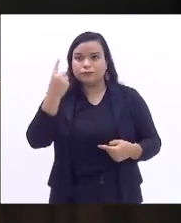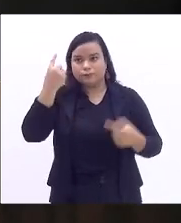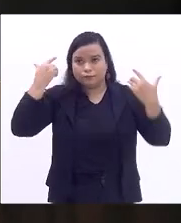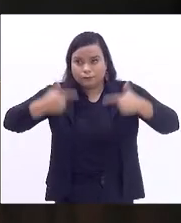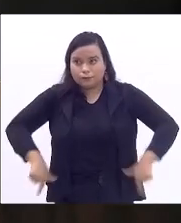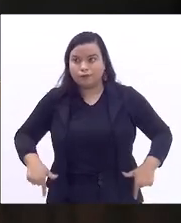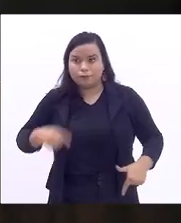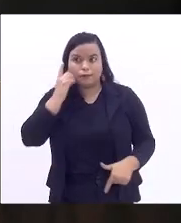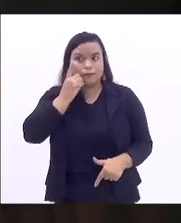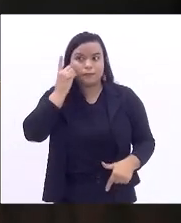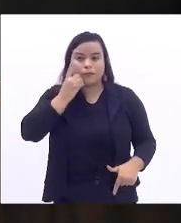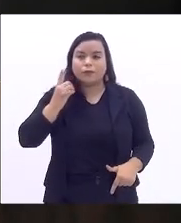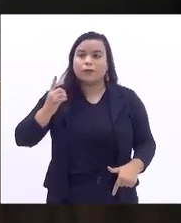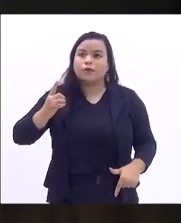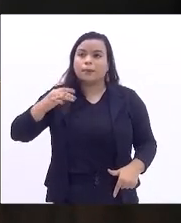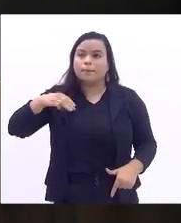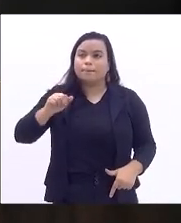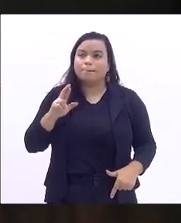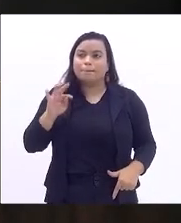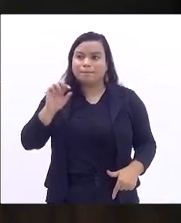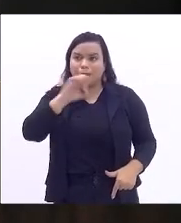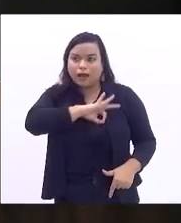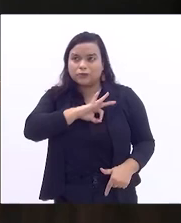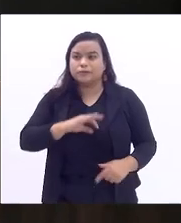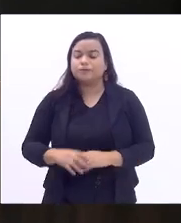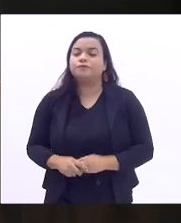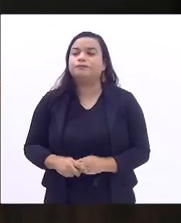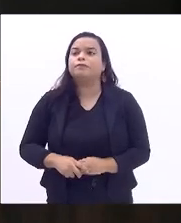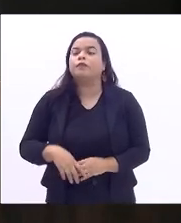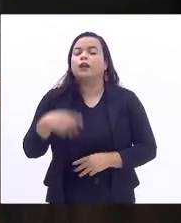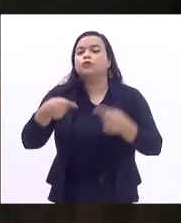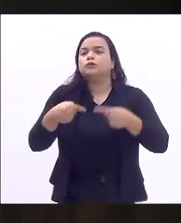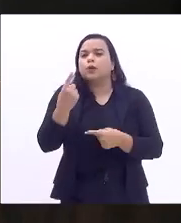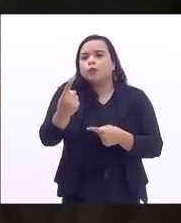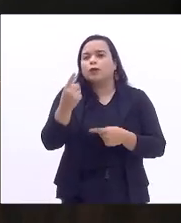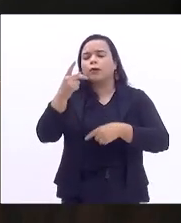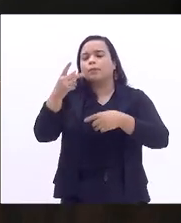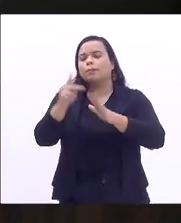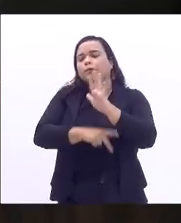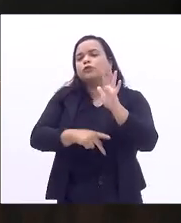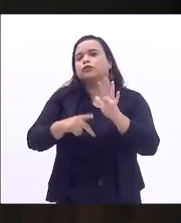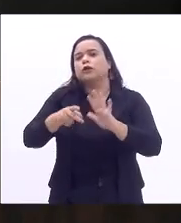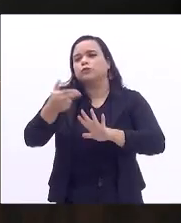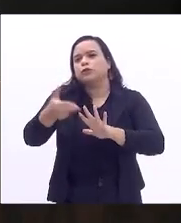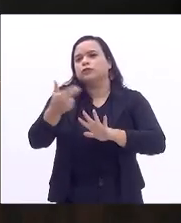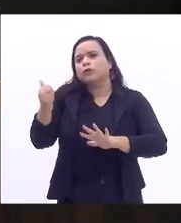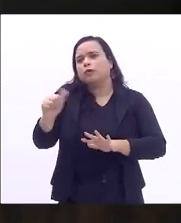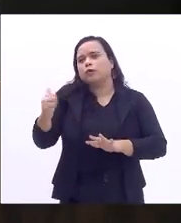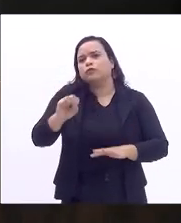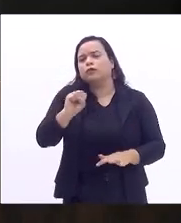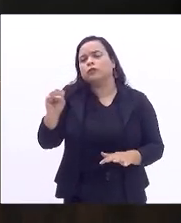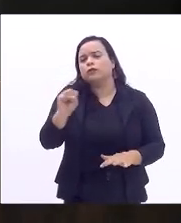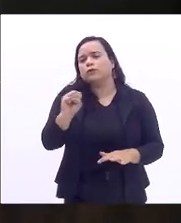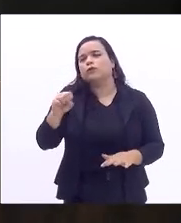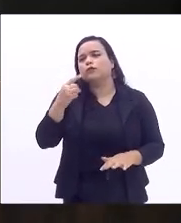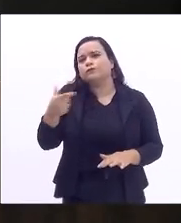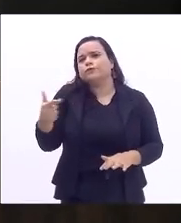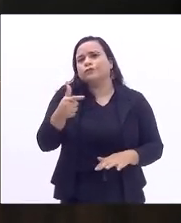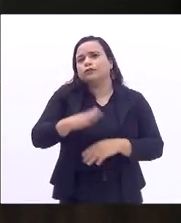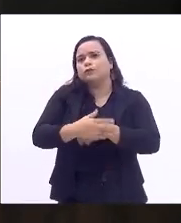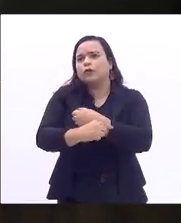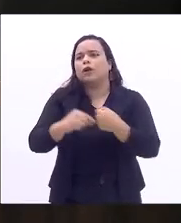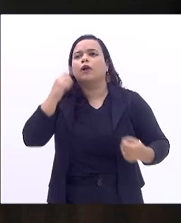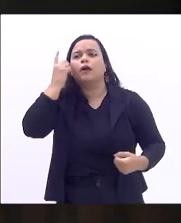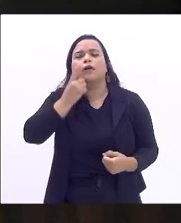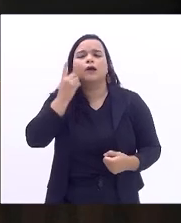abstenção deputada Martha Rocha em discussão única projeto de resolução 1188 de 22 de autoria do deputado